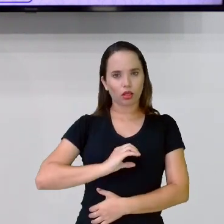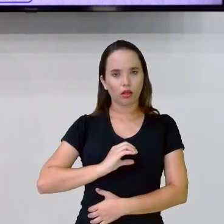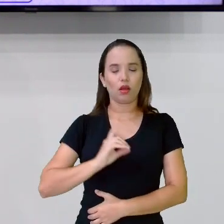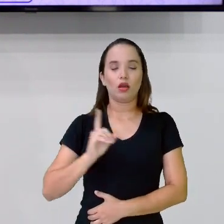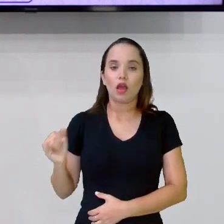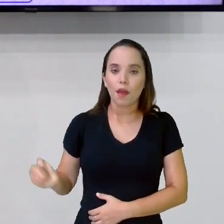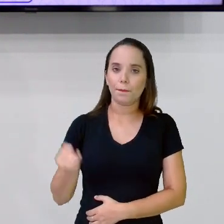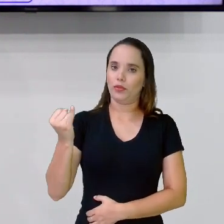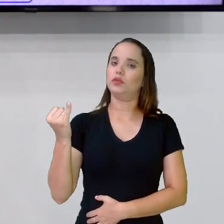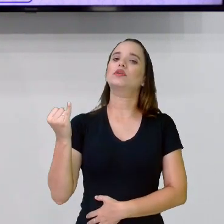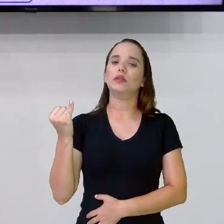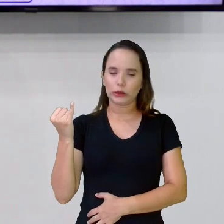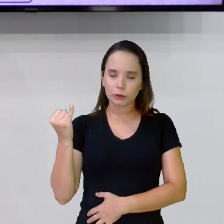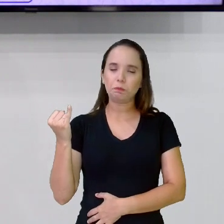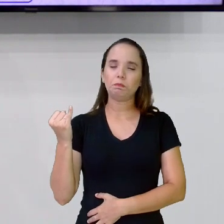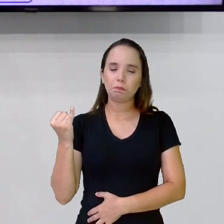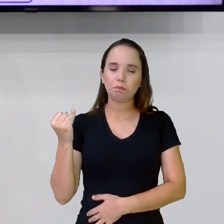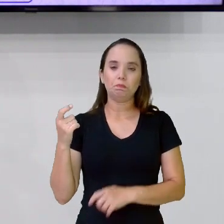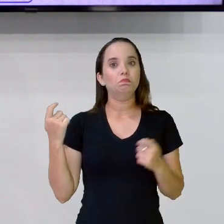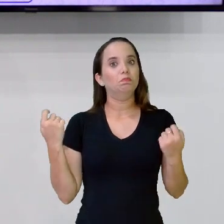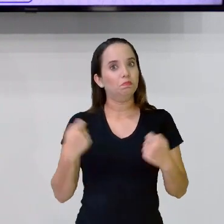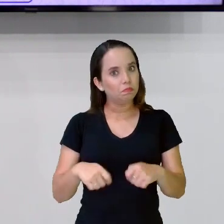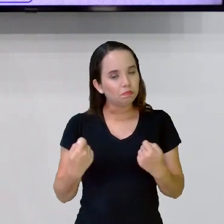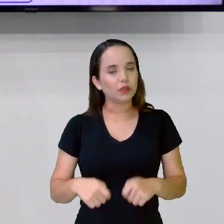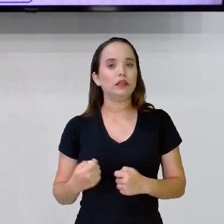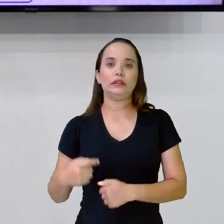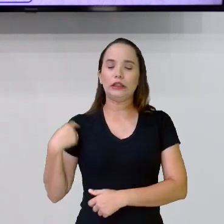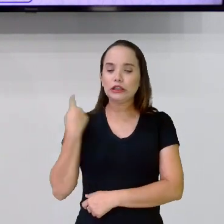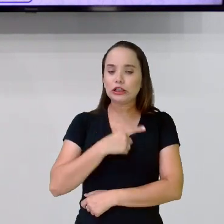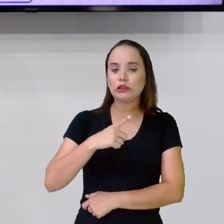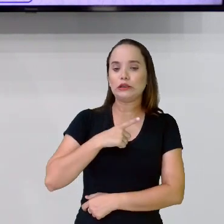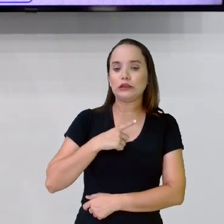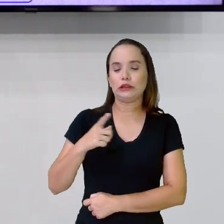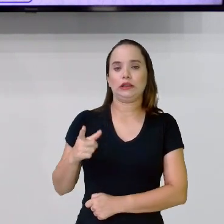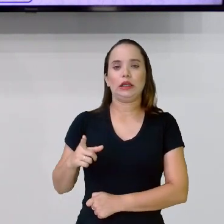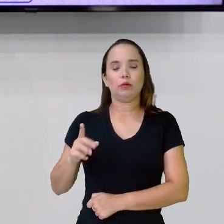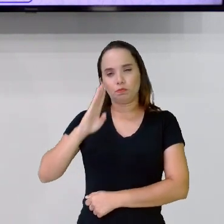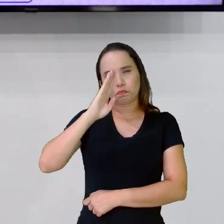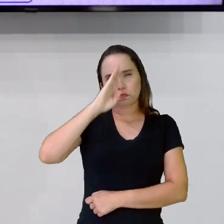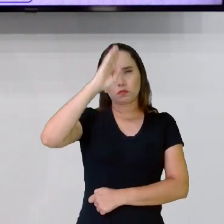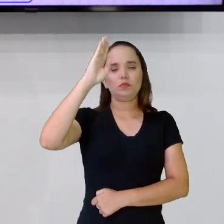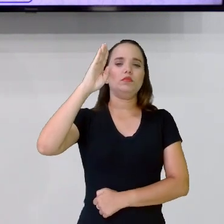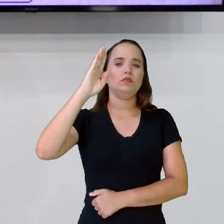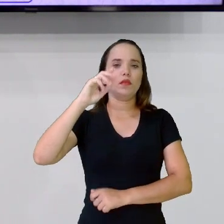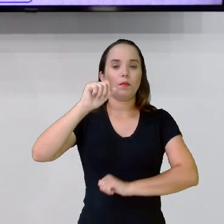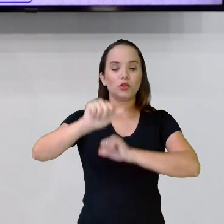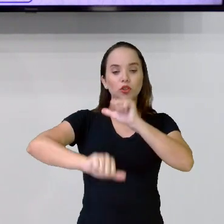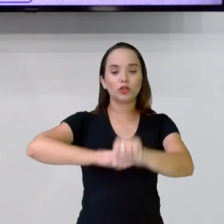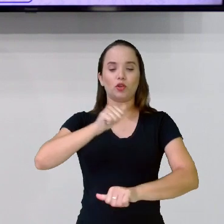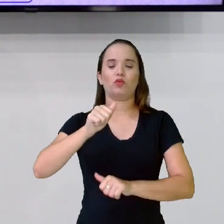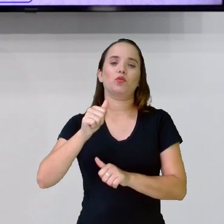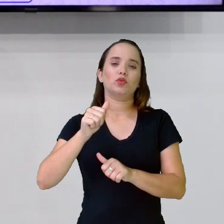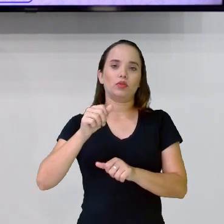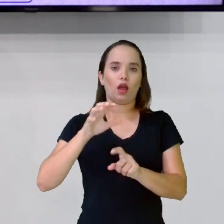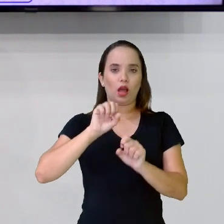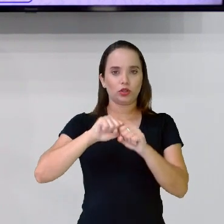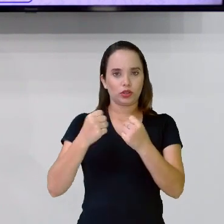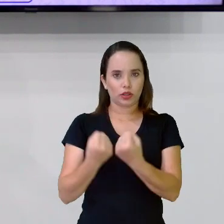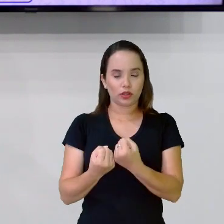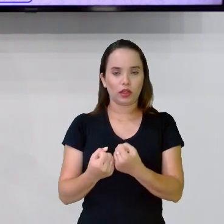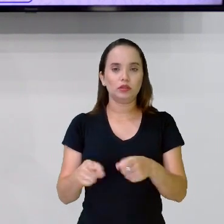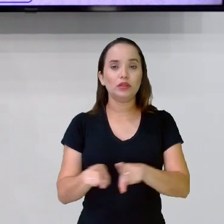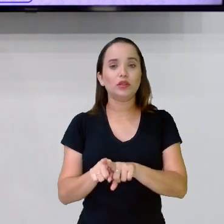é fundamental, né, e precioso para que a gente possa transformar nossa sociedade, certo? E cuidar